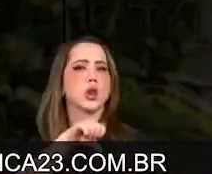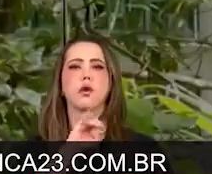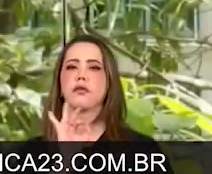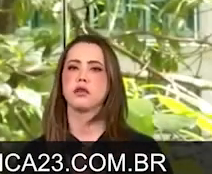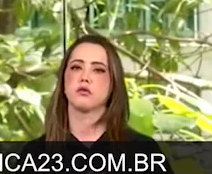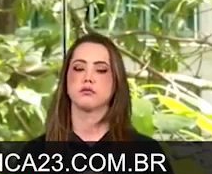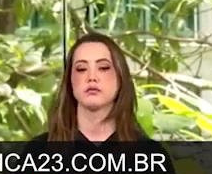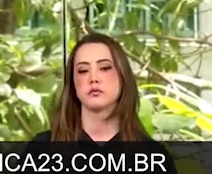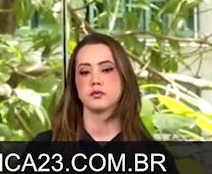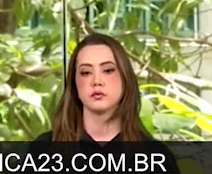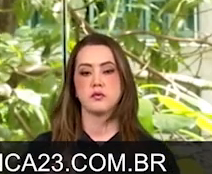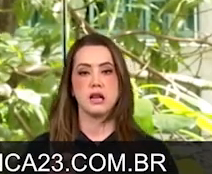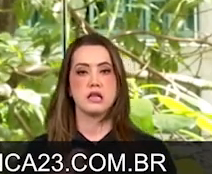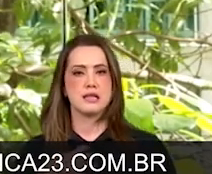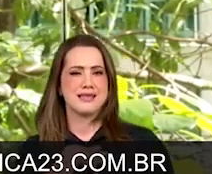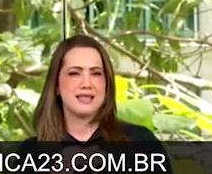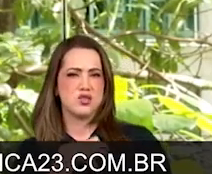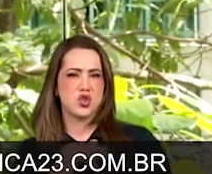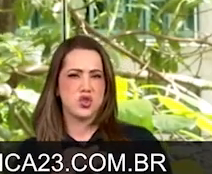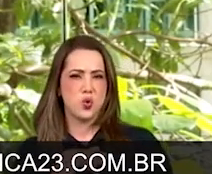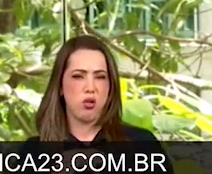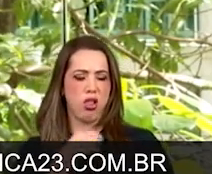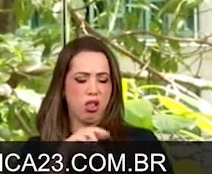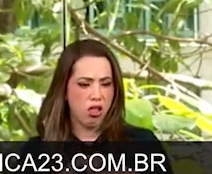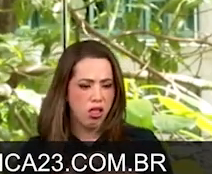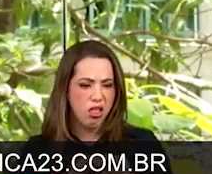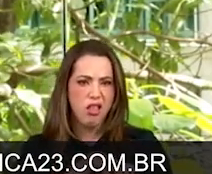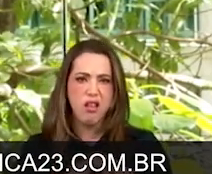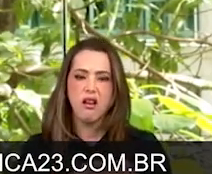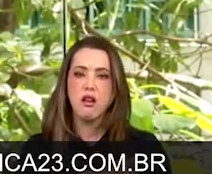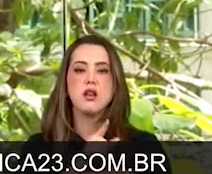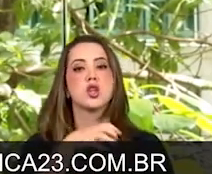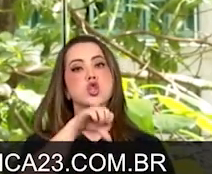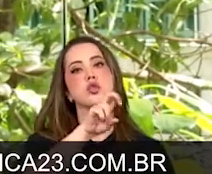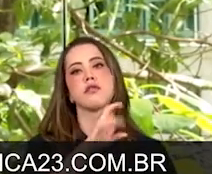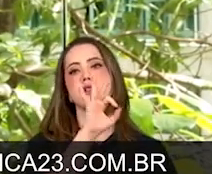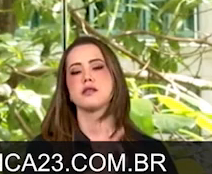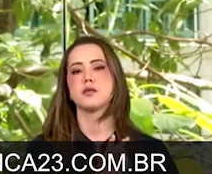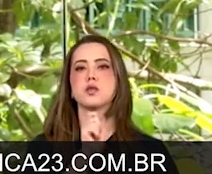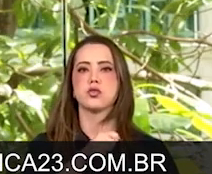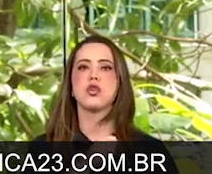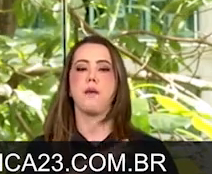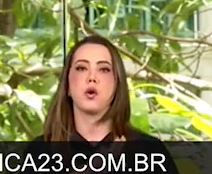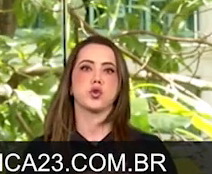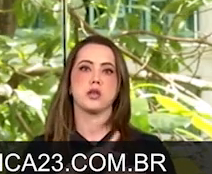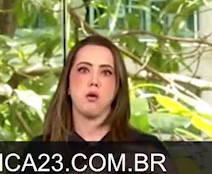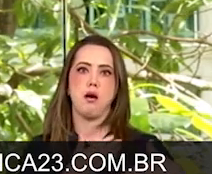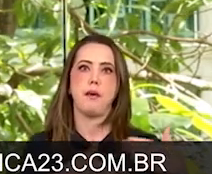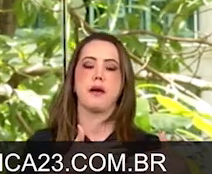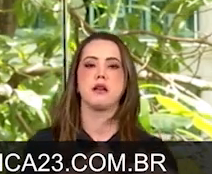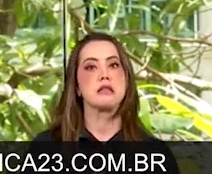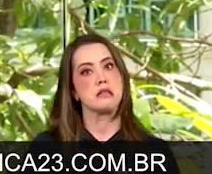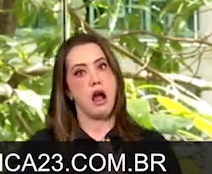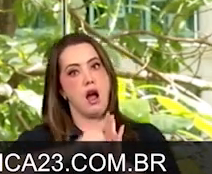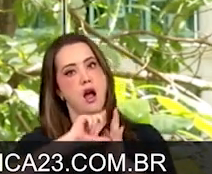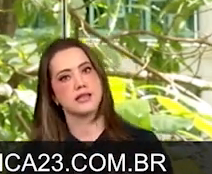90%. Quando o sintoma aparece, 90% a 95% dele já tem uma doença avançada. Quanto mais cedo ele